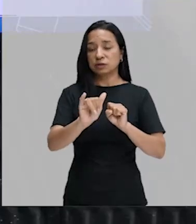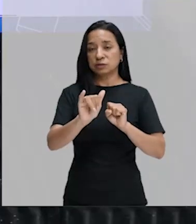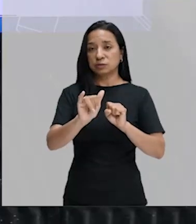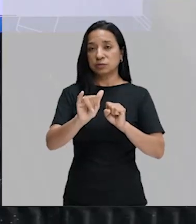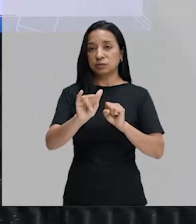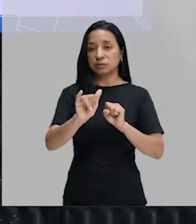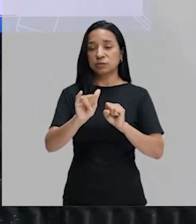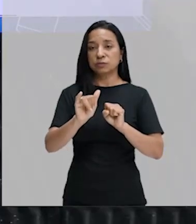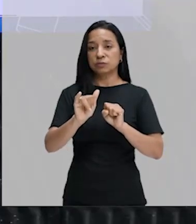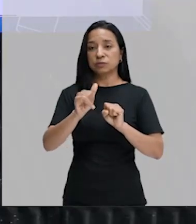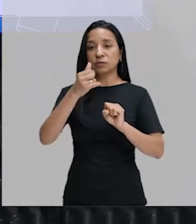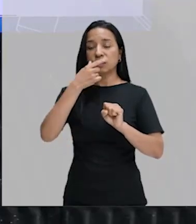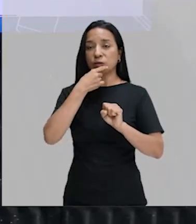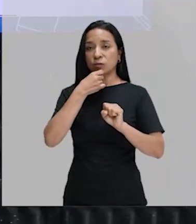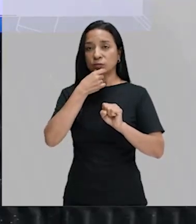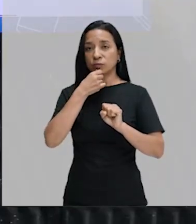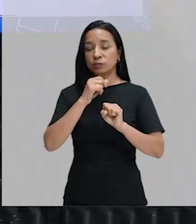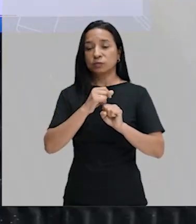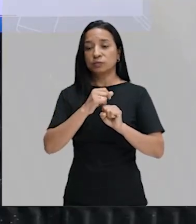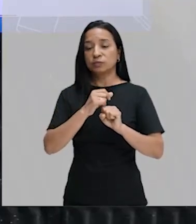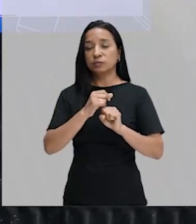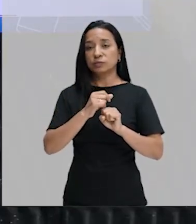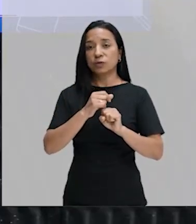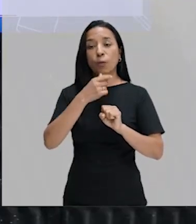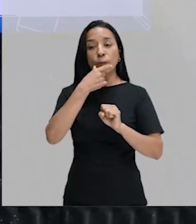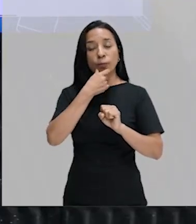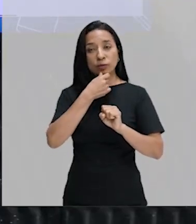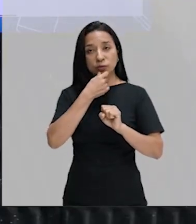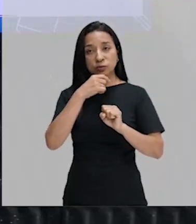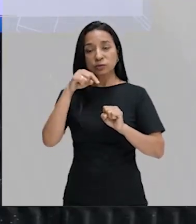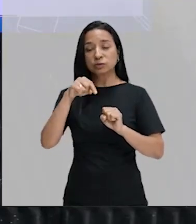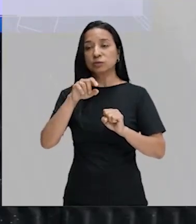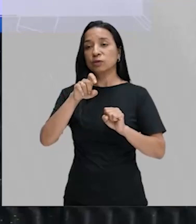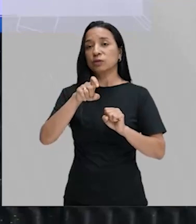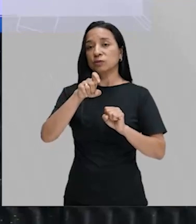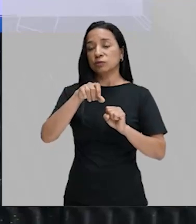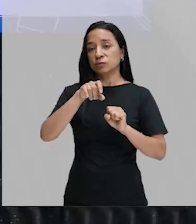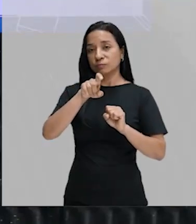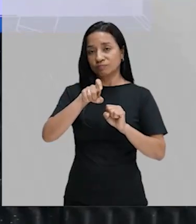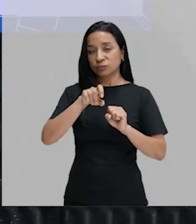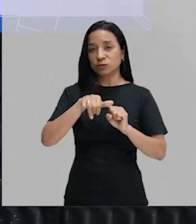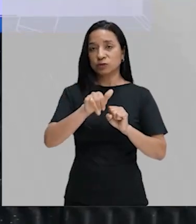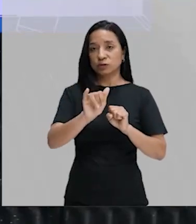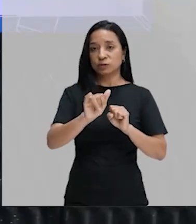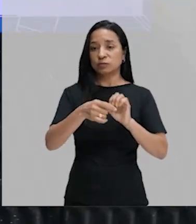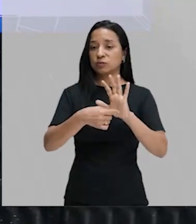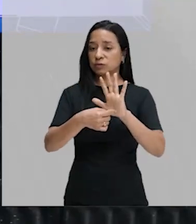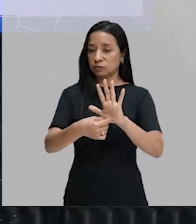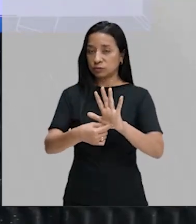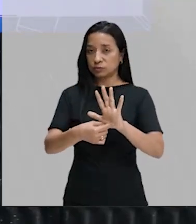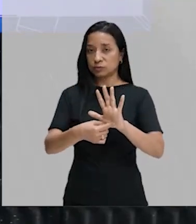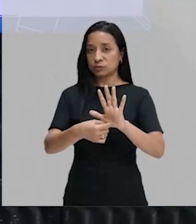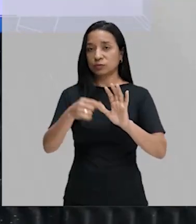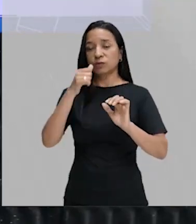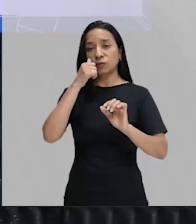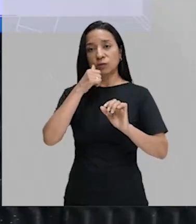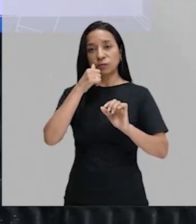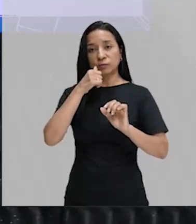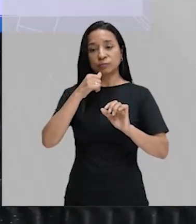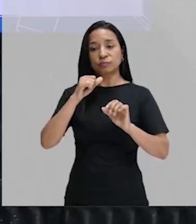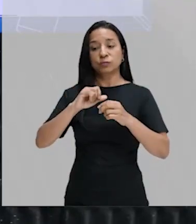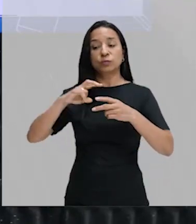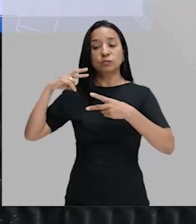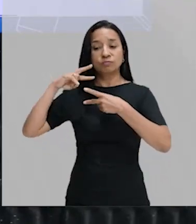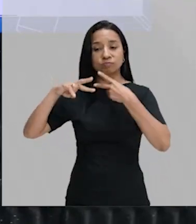heterogamético é o masculino. E é o sexo masculino no XY que determina o sexo do